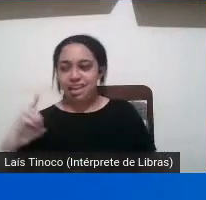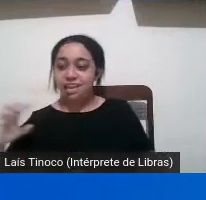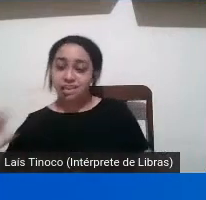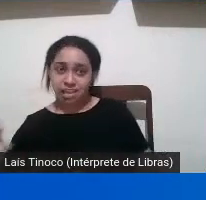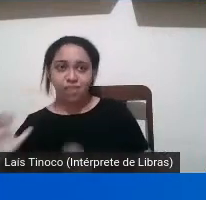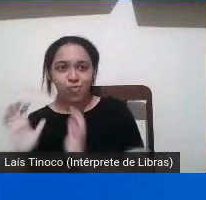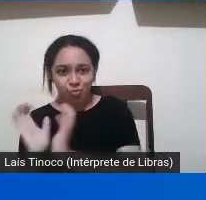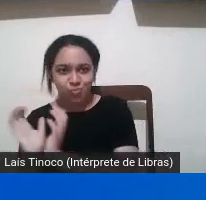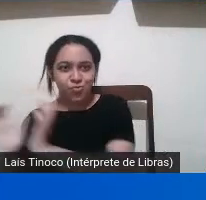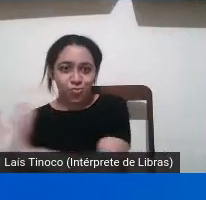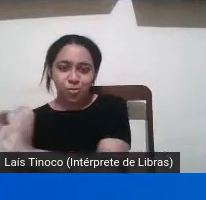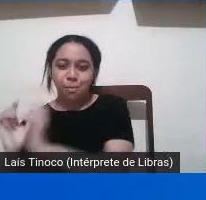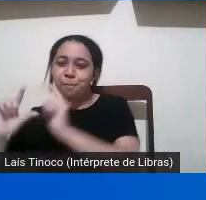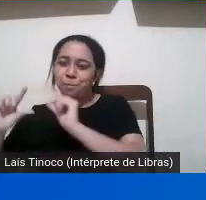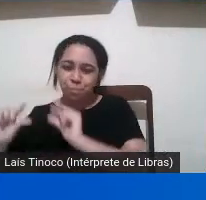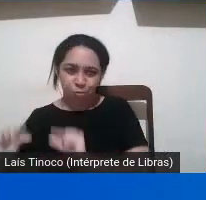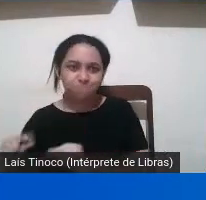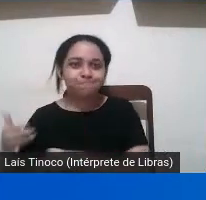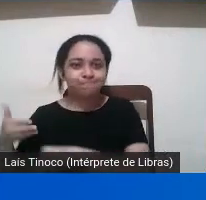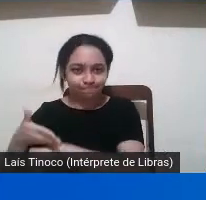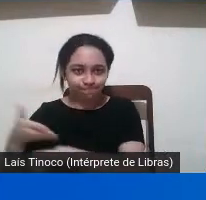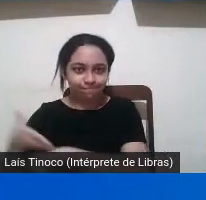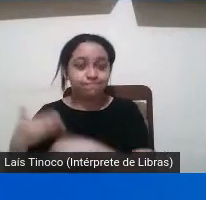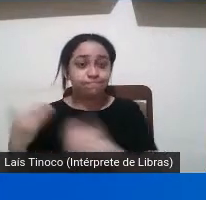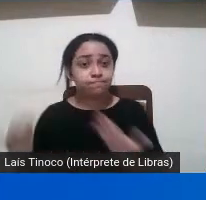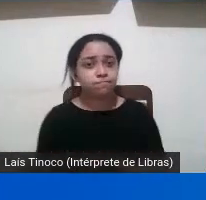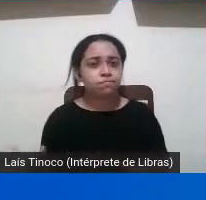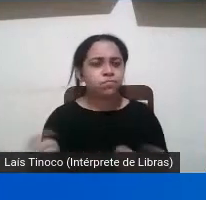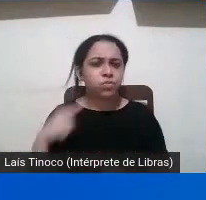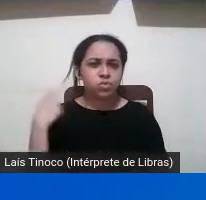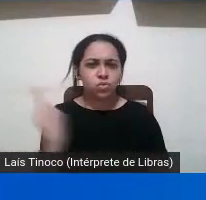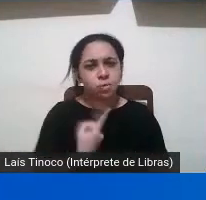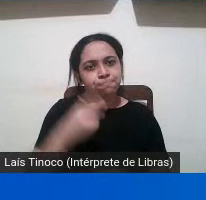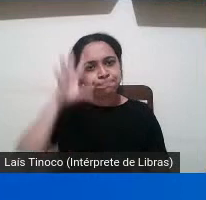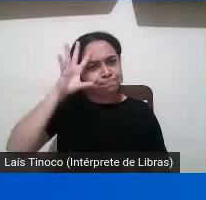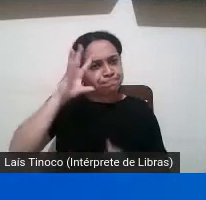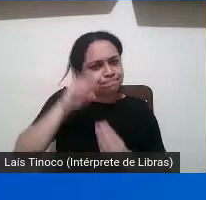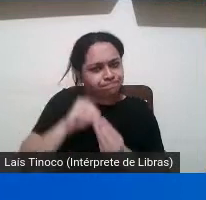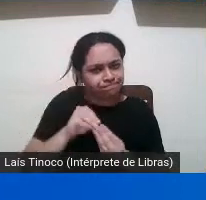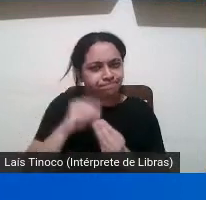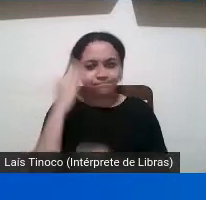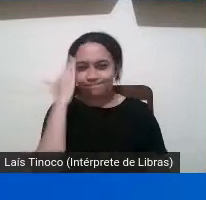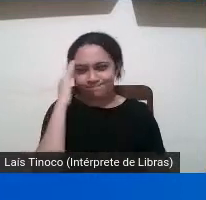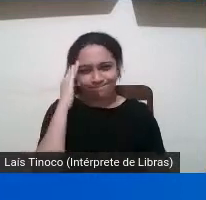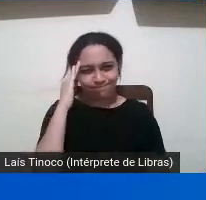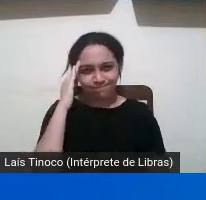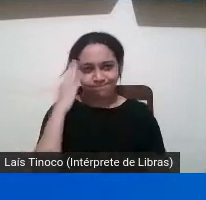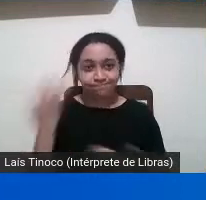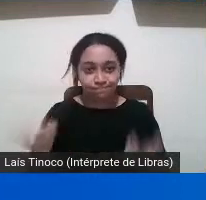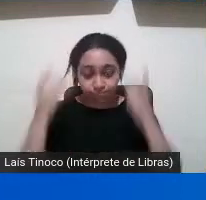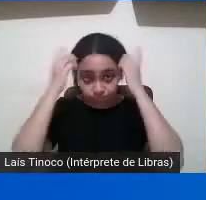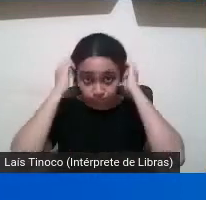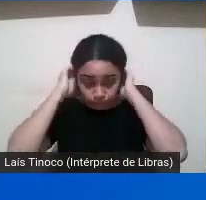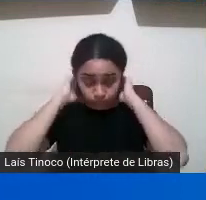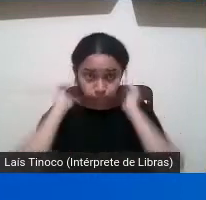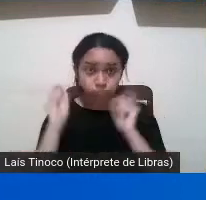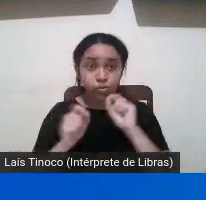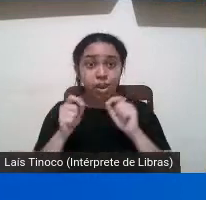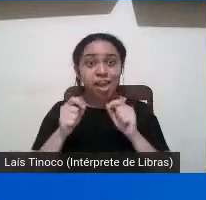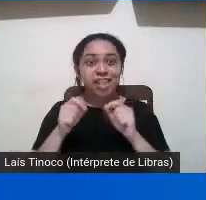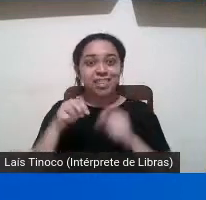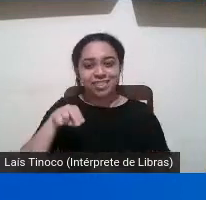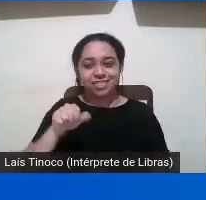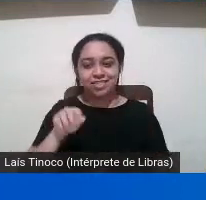menor Então o que a gente conclui daqui né que essa questão dos nativos digitais